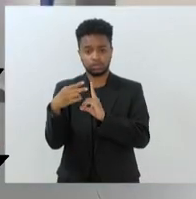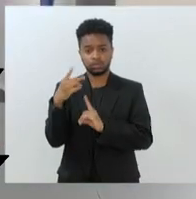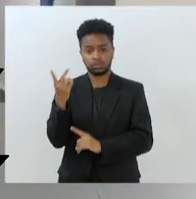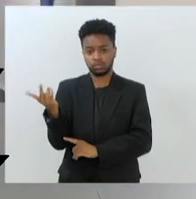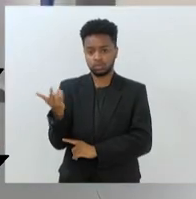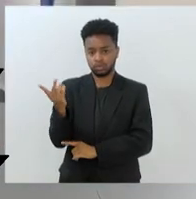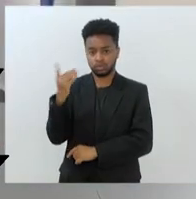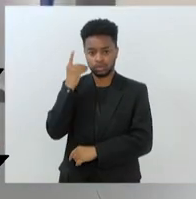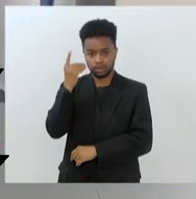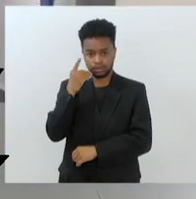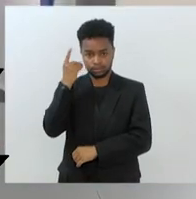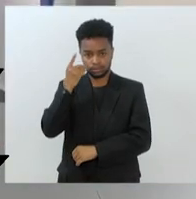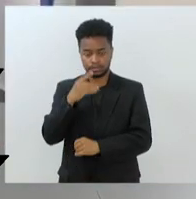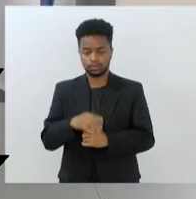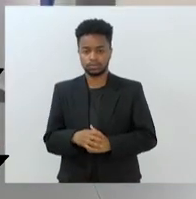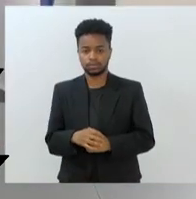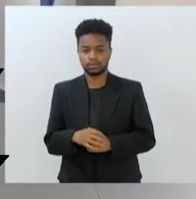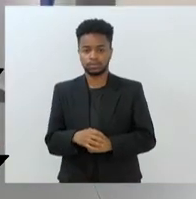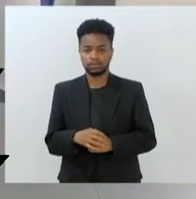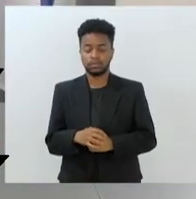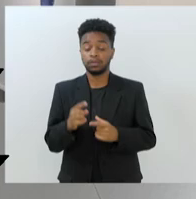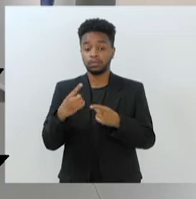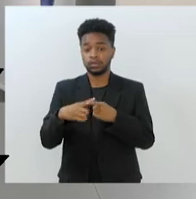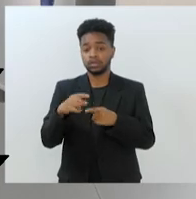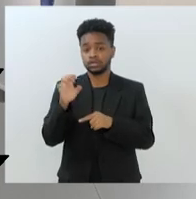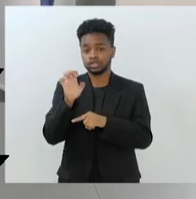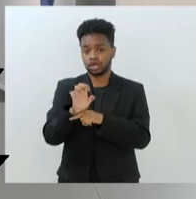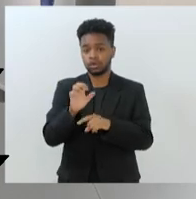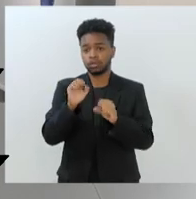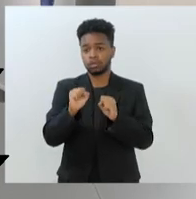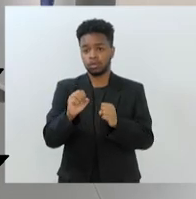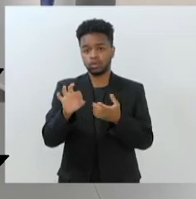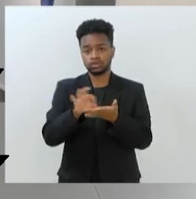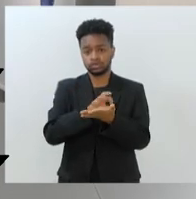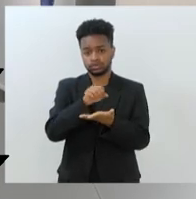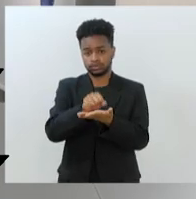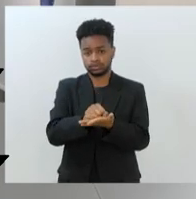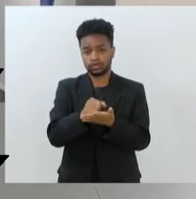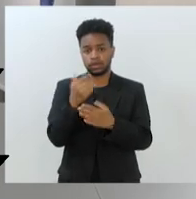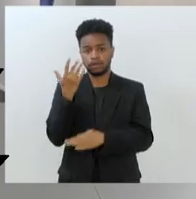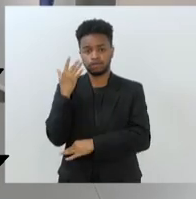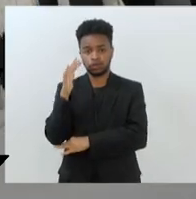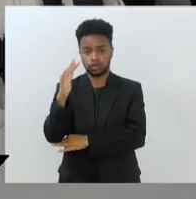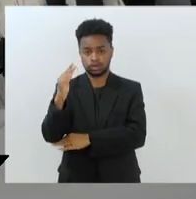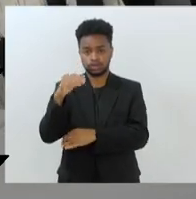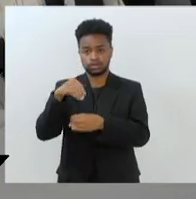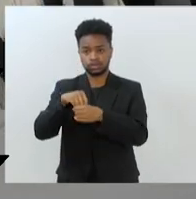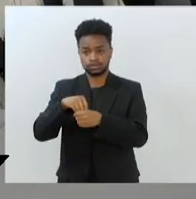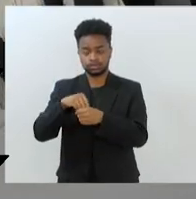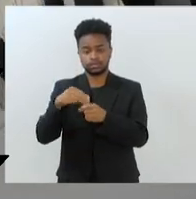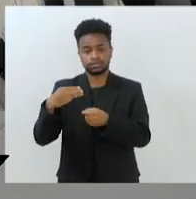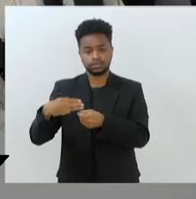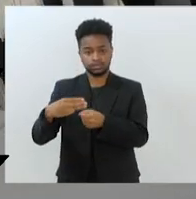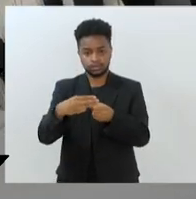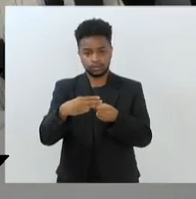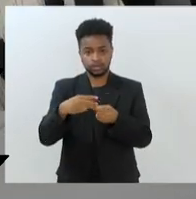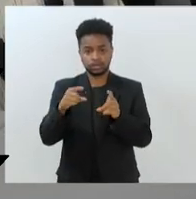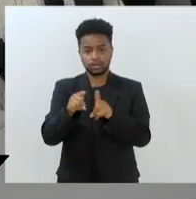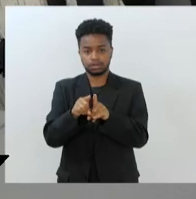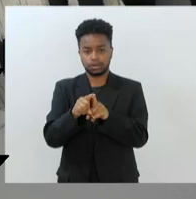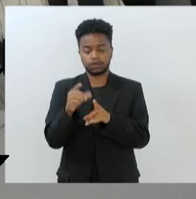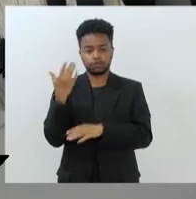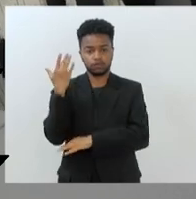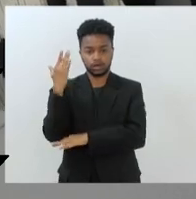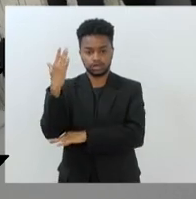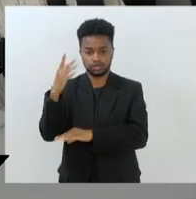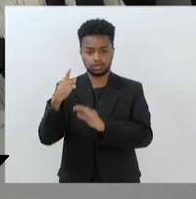Luiz Paulo, que o Estado ele pode cadastrar as florestas que estão no município e também as florestas